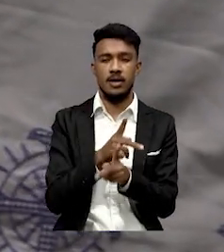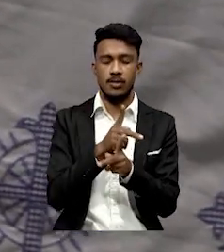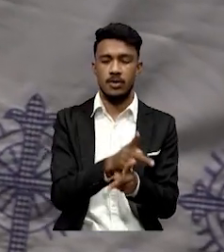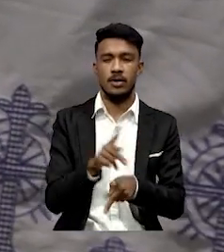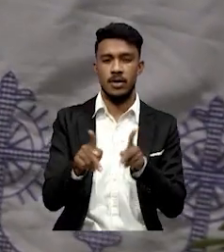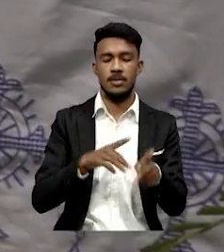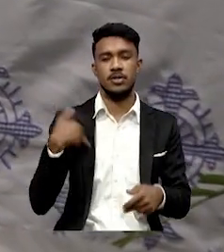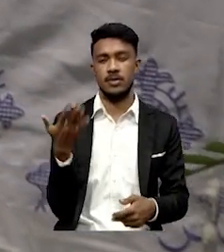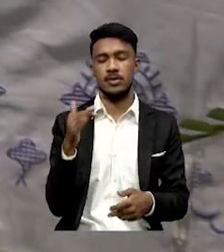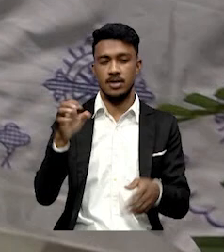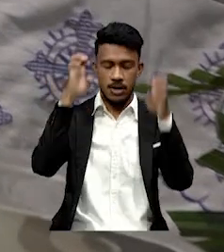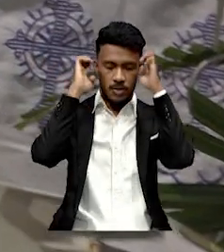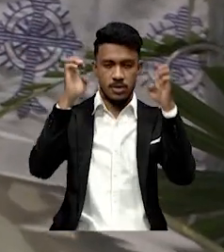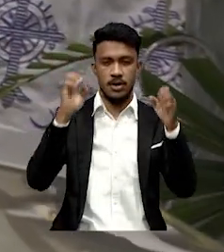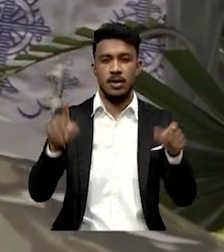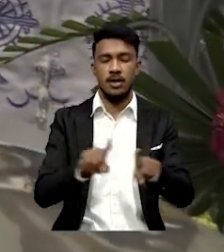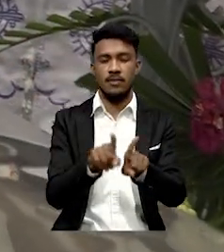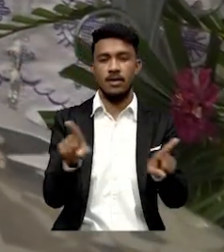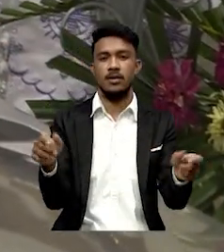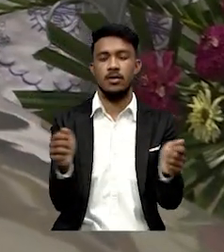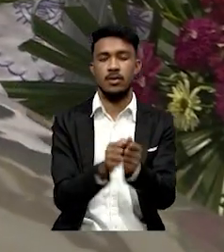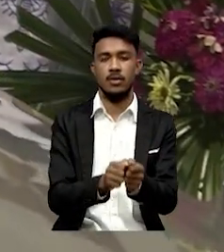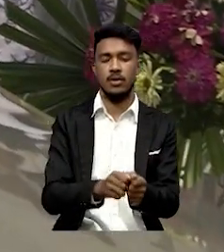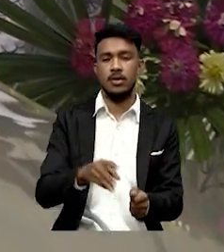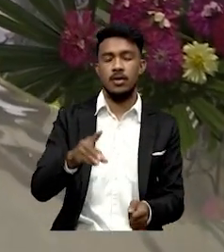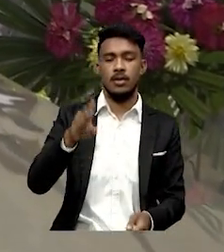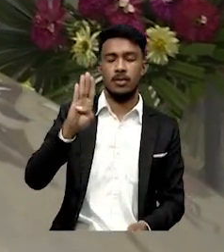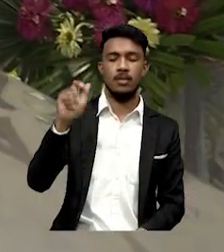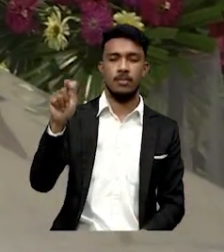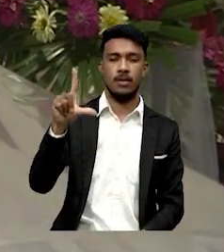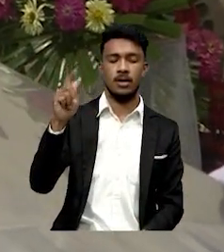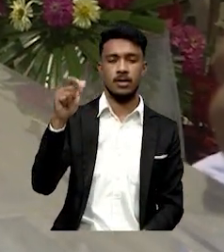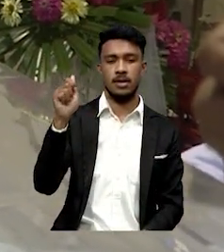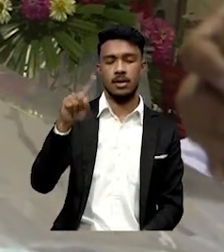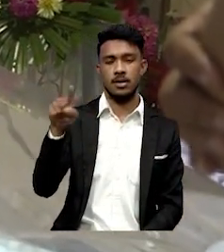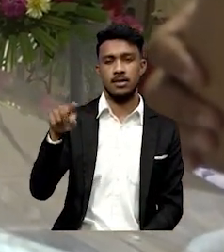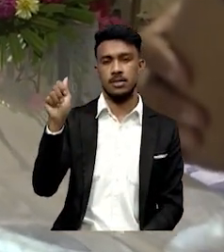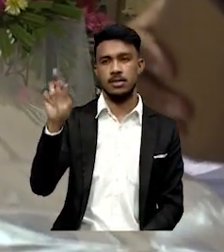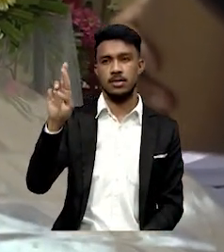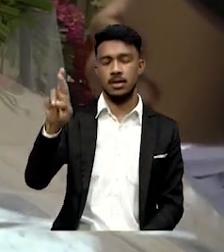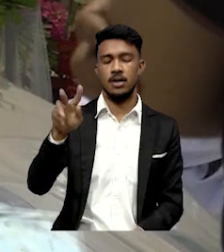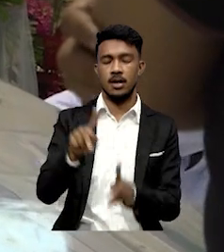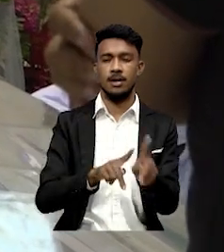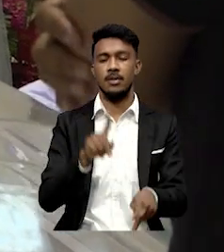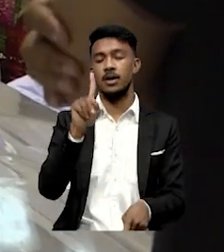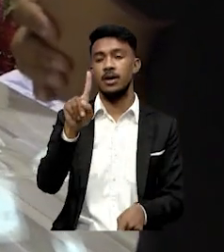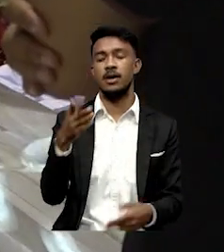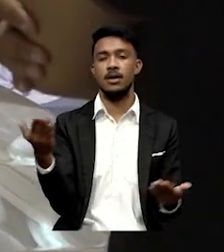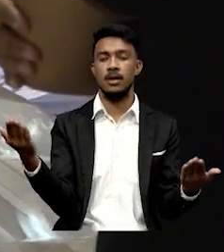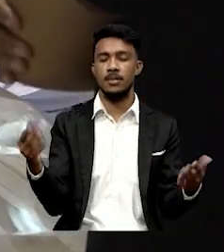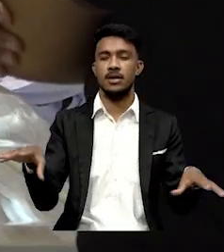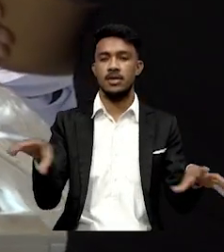educação. Diferente do Diácono Baltazar, é mais da nebe serviço em